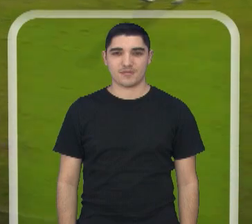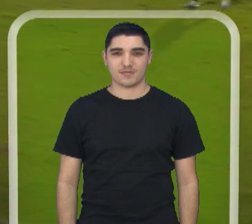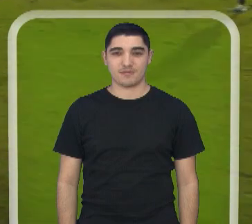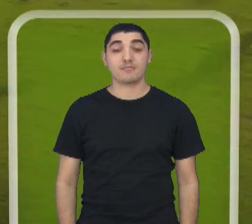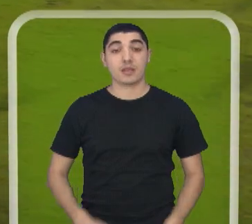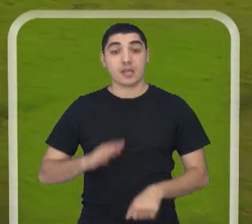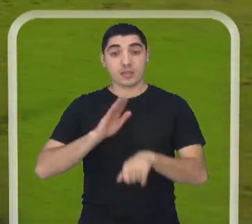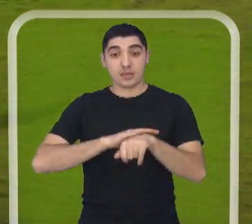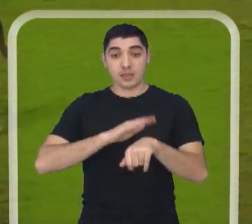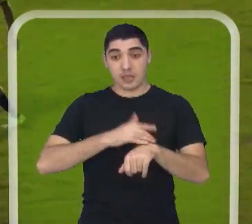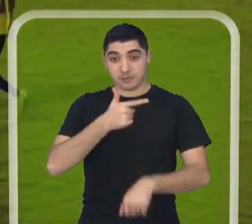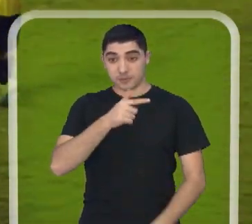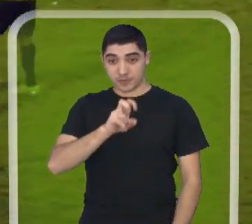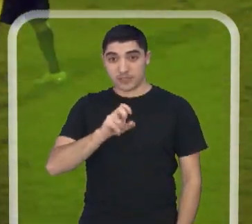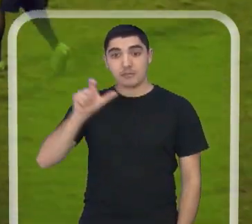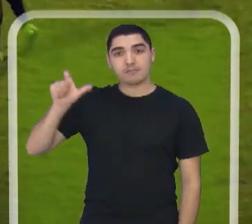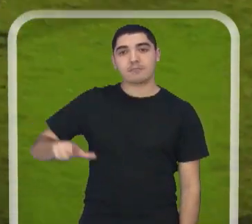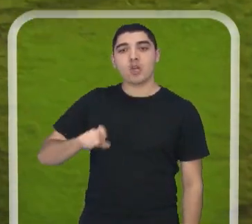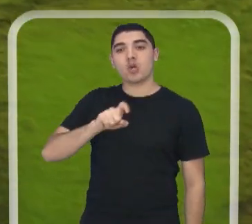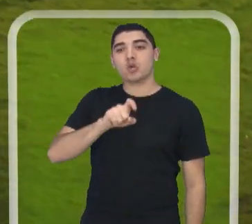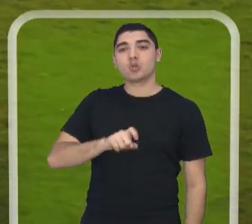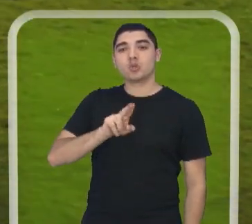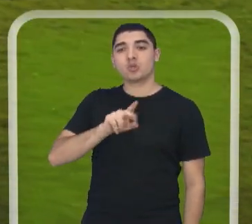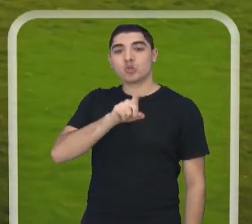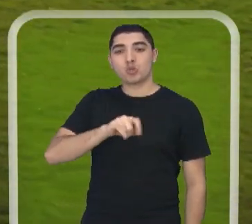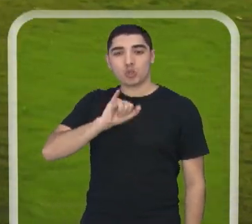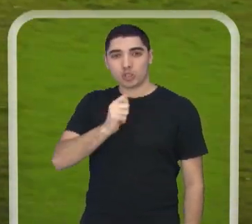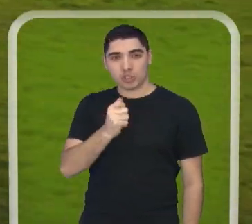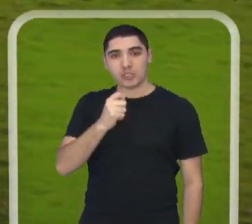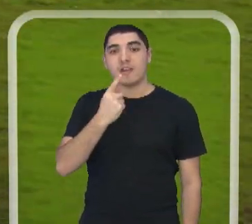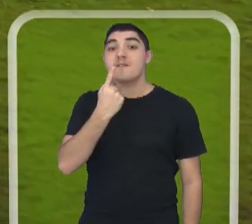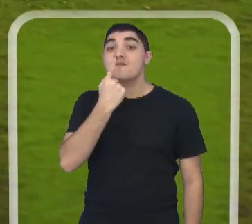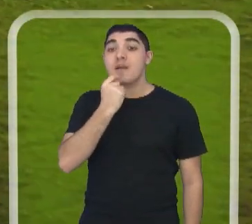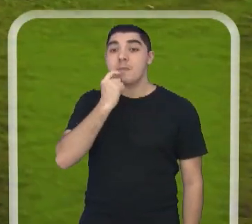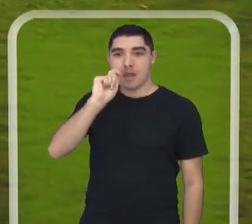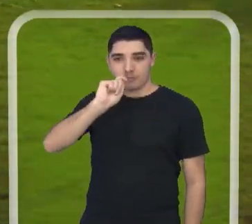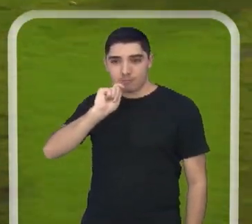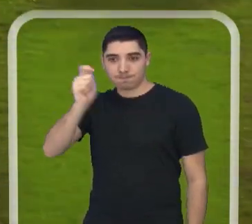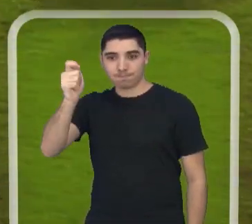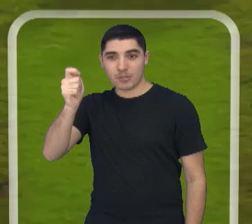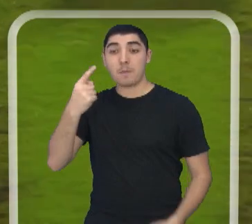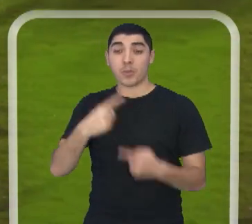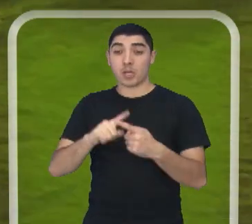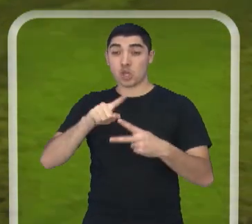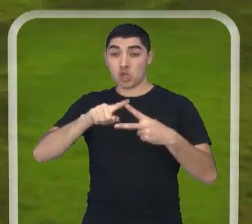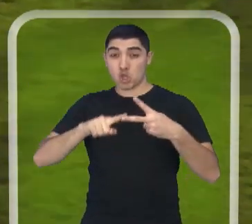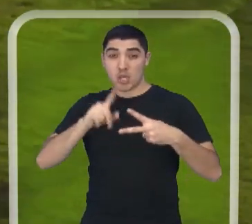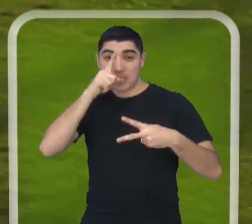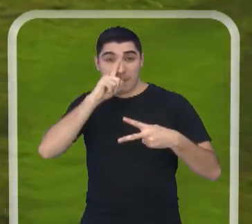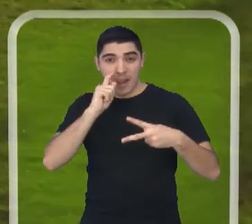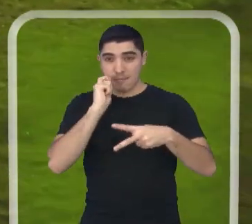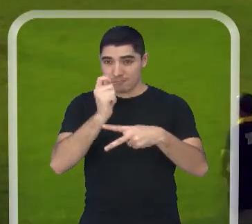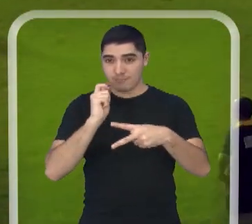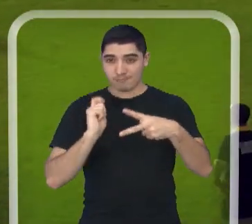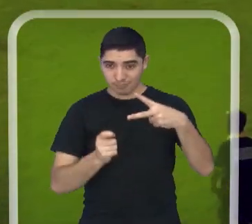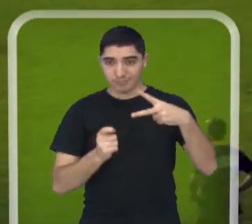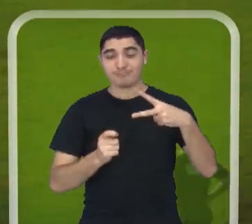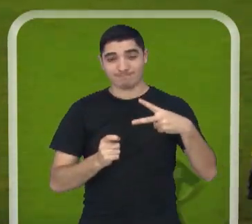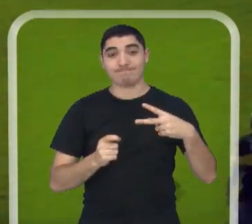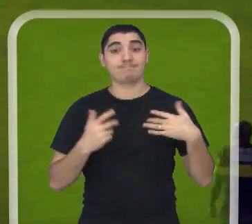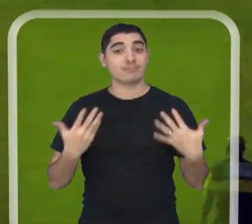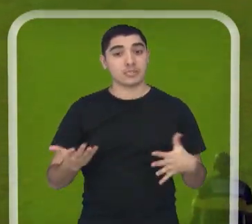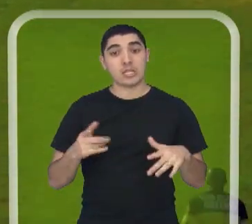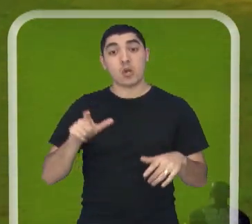Aos 25, Xuxinha foi expulso após tomar o segundo cartão amarelo em confusão com os jogadores do Tigre.